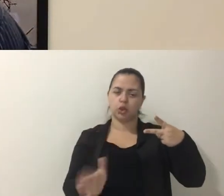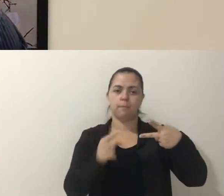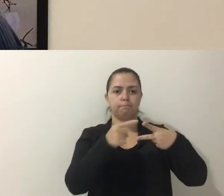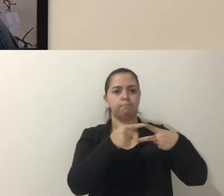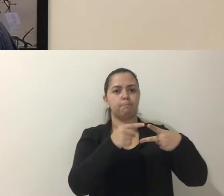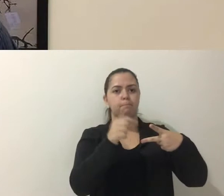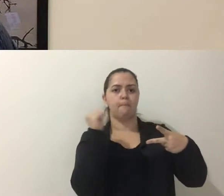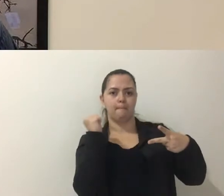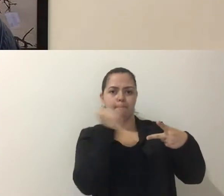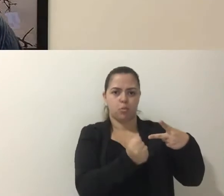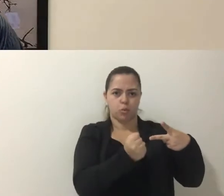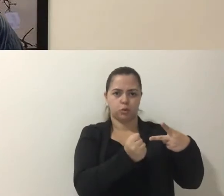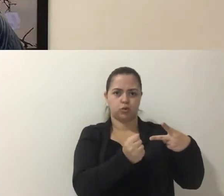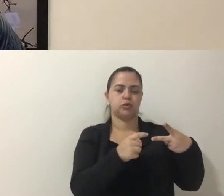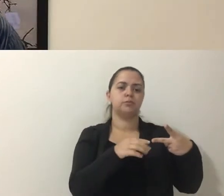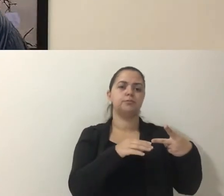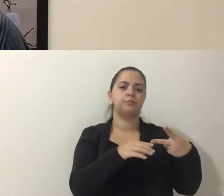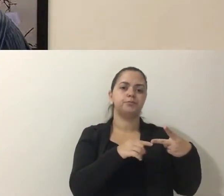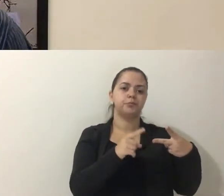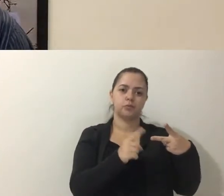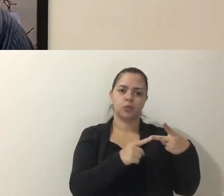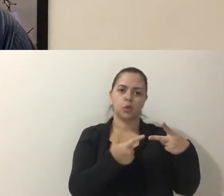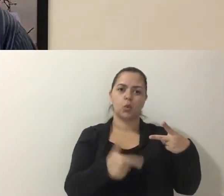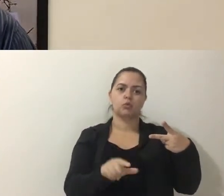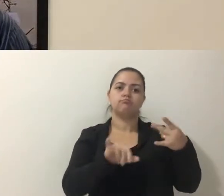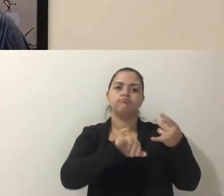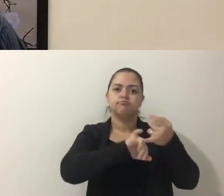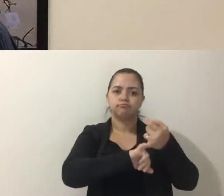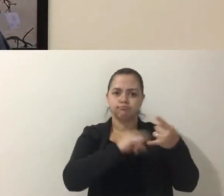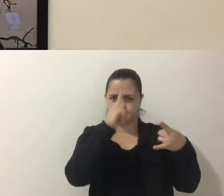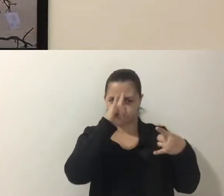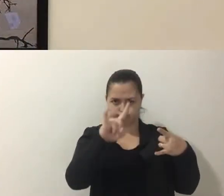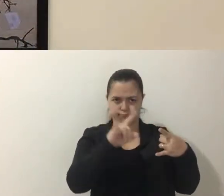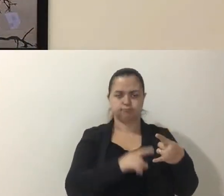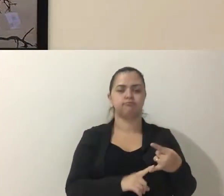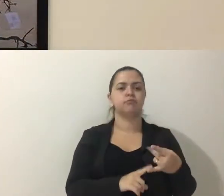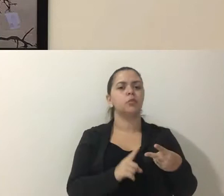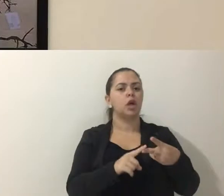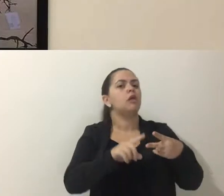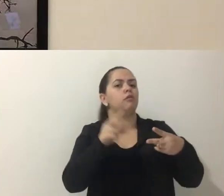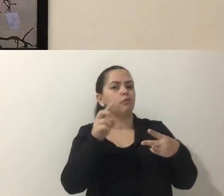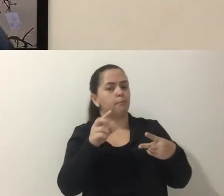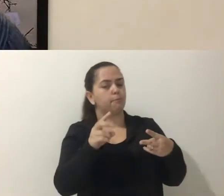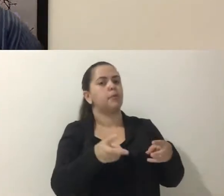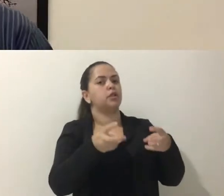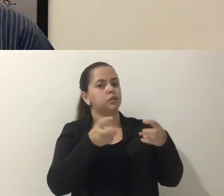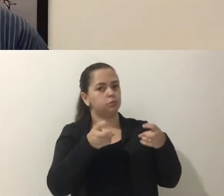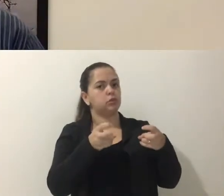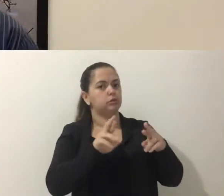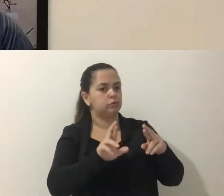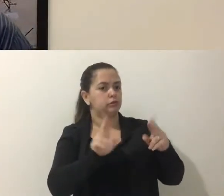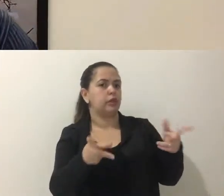do assassinato, né? E o outro foi sobre o adultério. A gente viu a